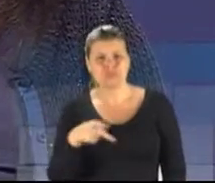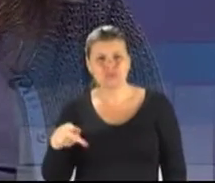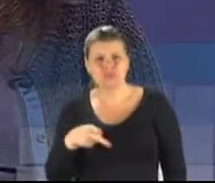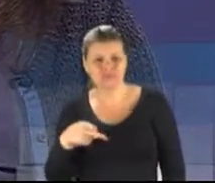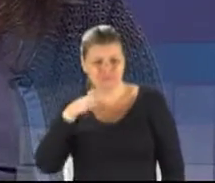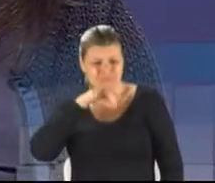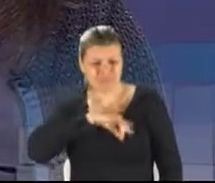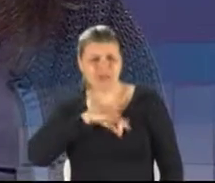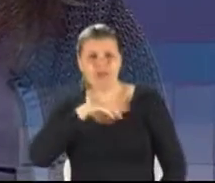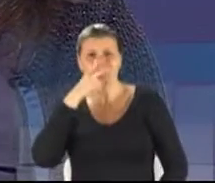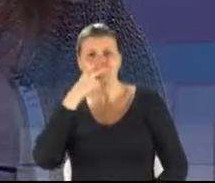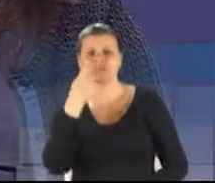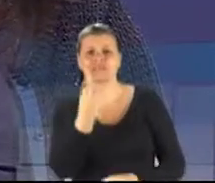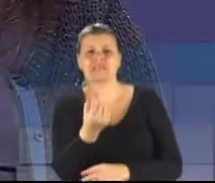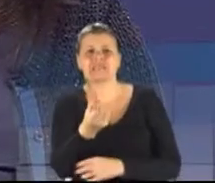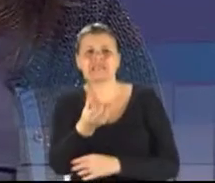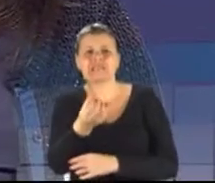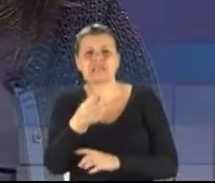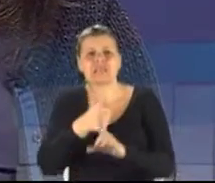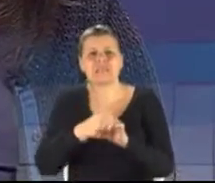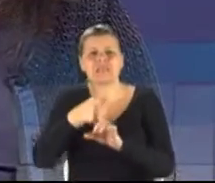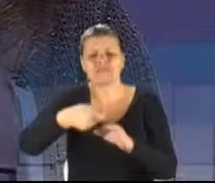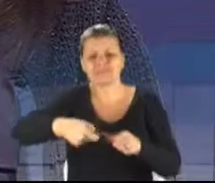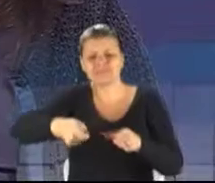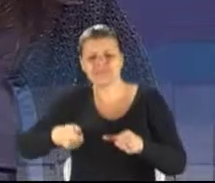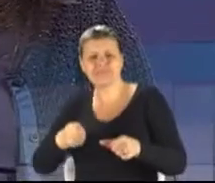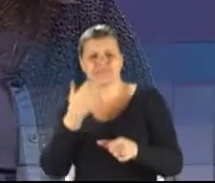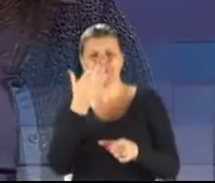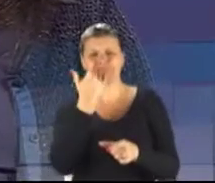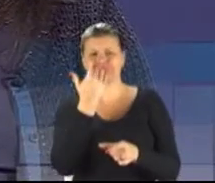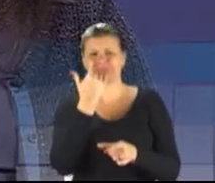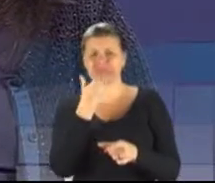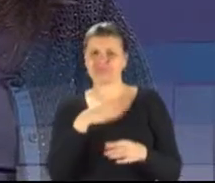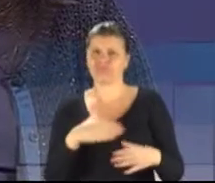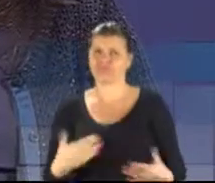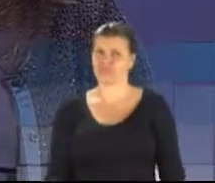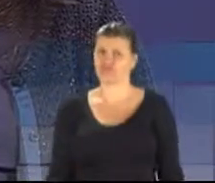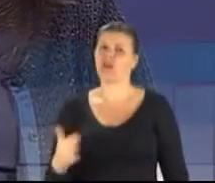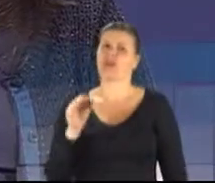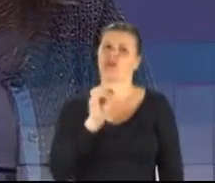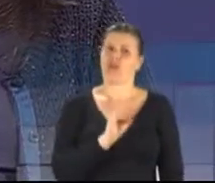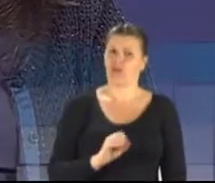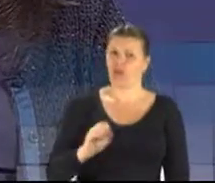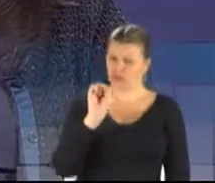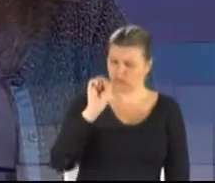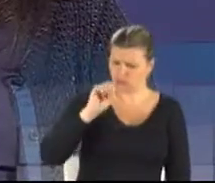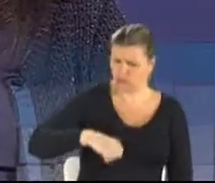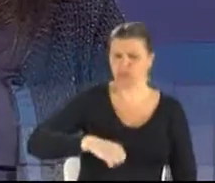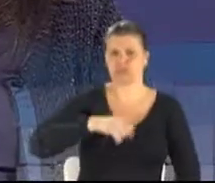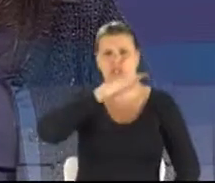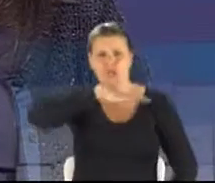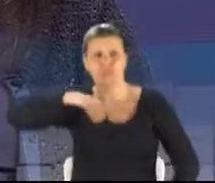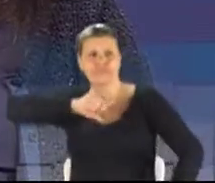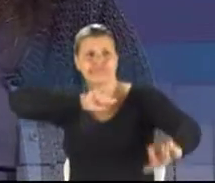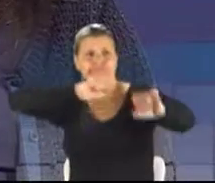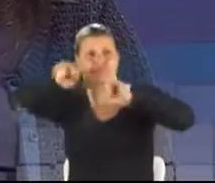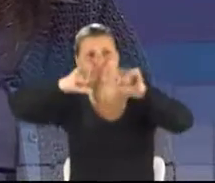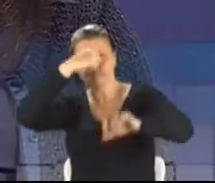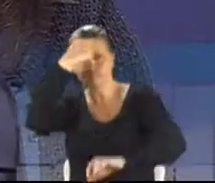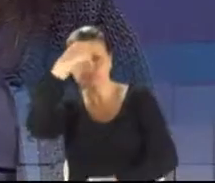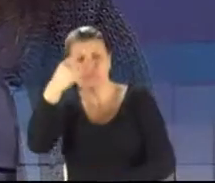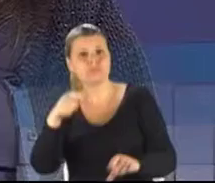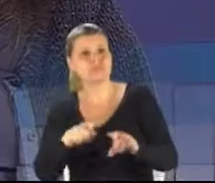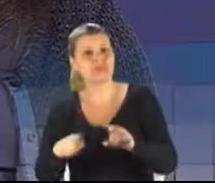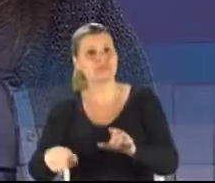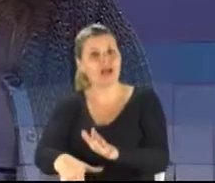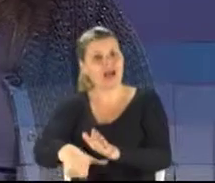160 por mês de vale refeição ótimo que os que os alunos estão estão na universidade mas a gente precisa dar condições de